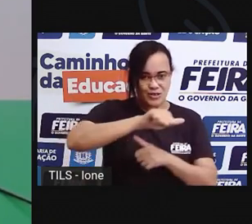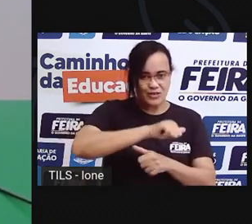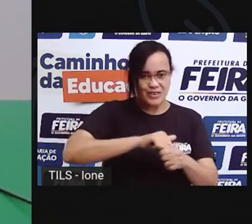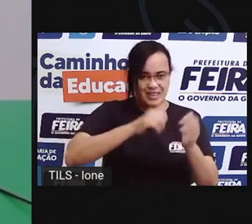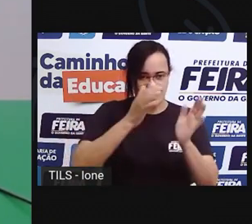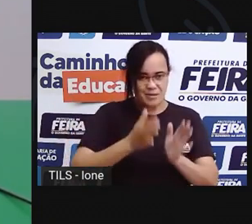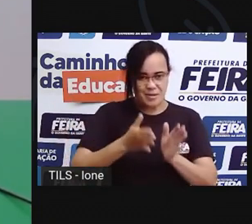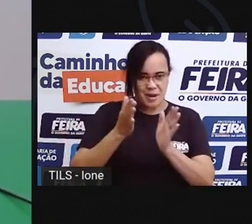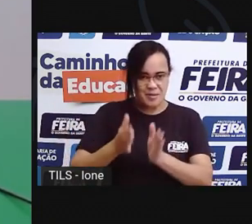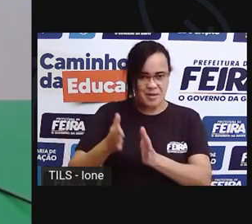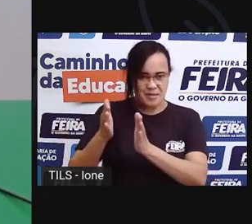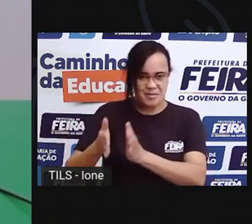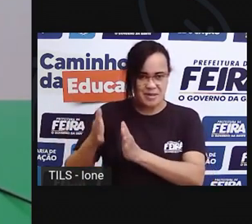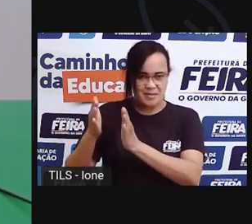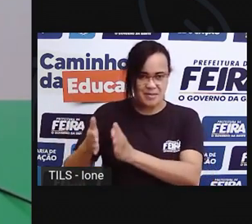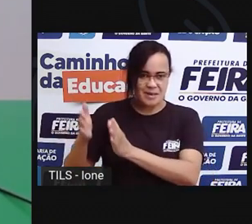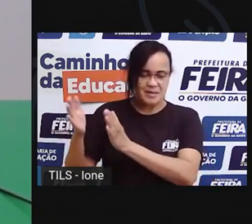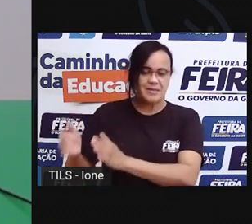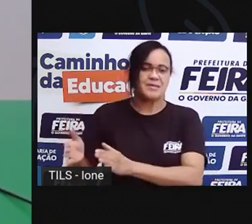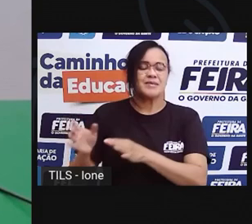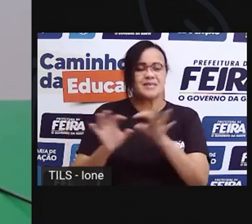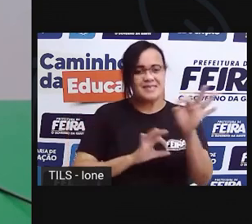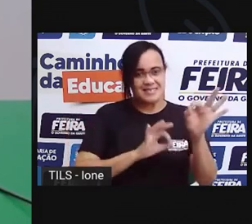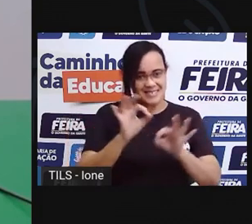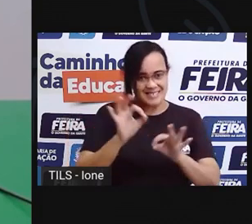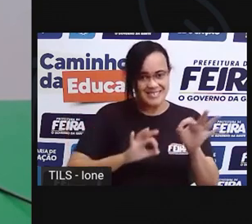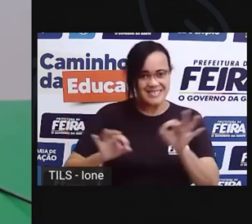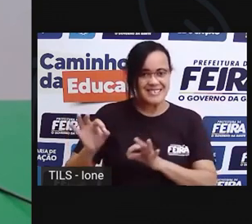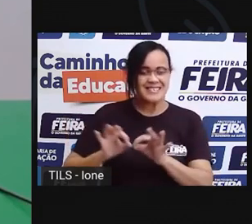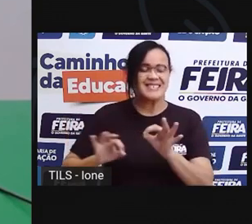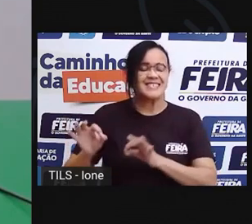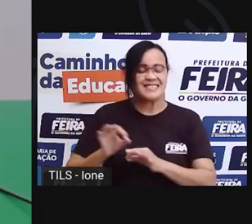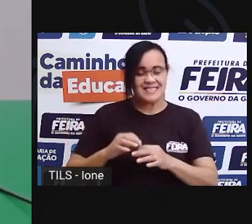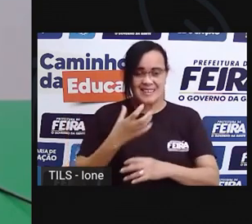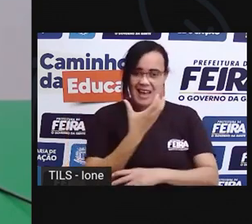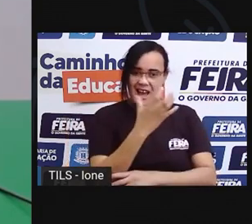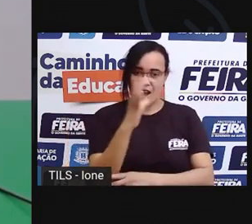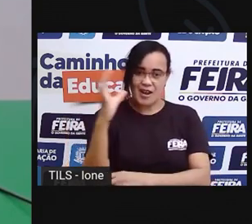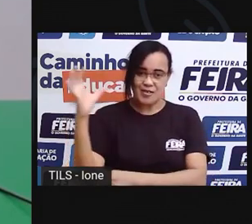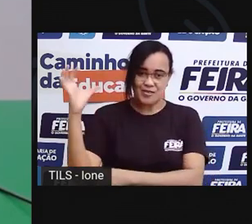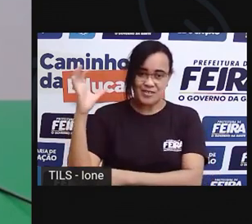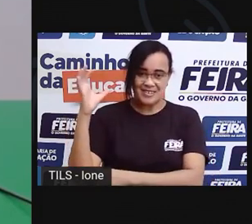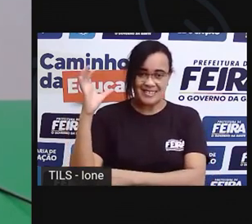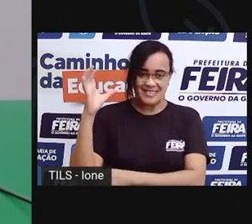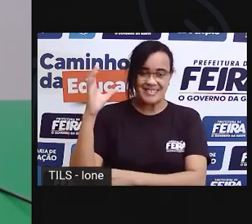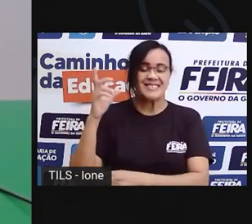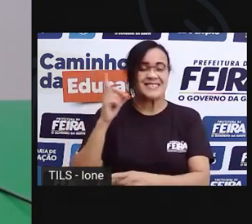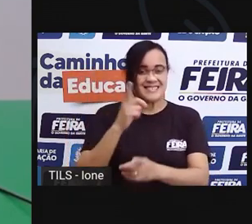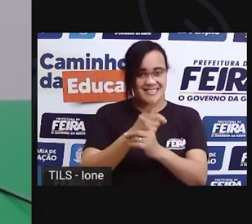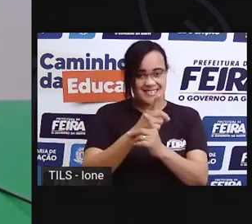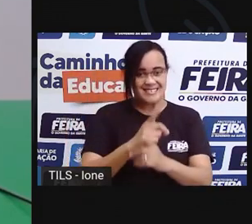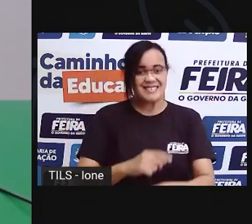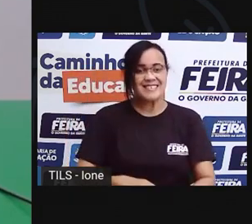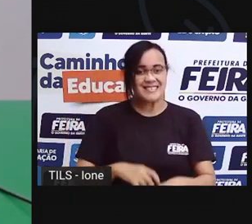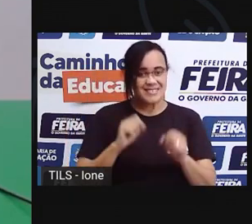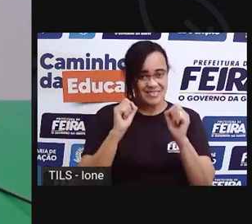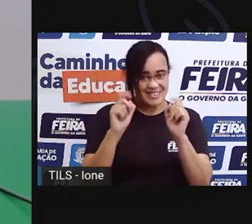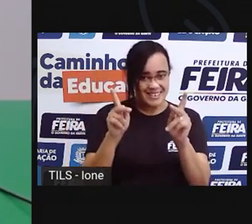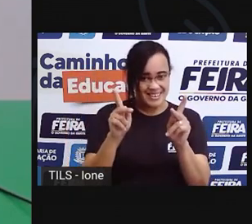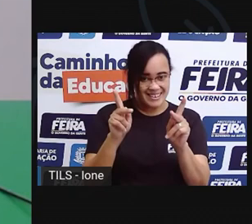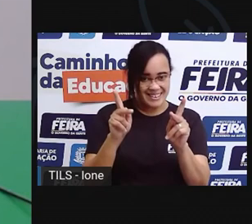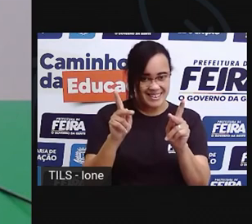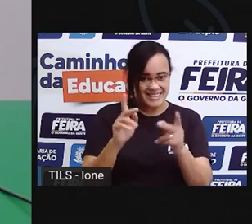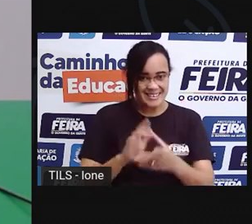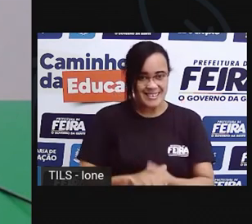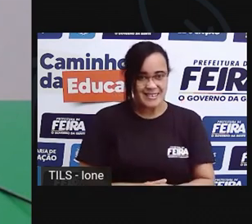vir, ó, montando todo o formato da árvore, certo? A partir